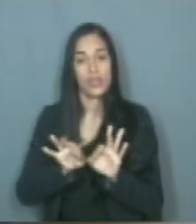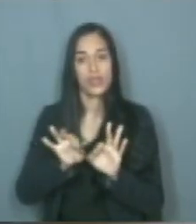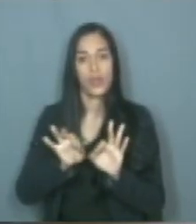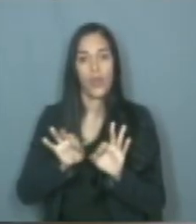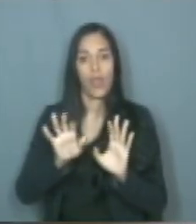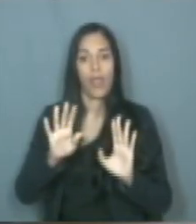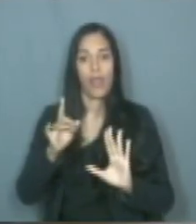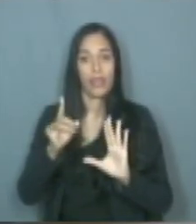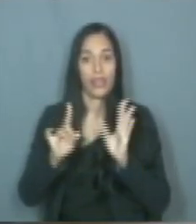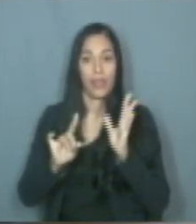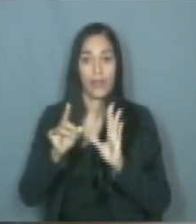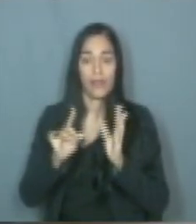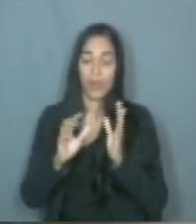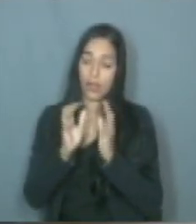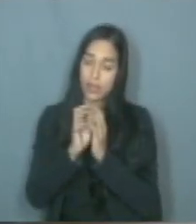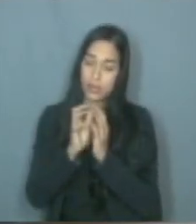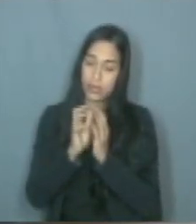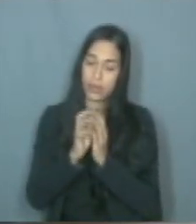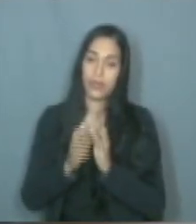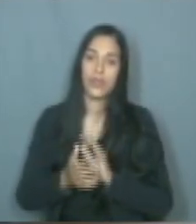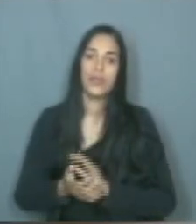Recife. Nós